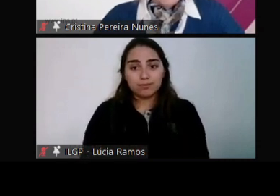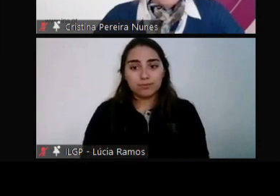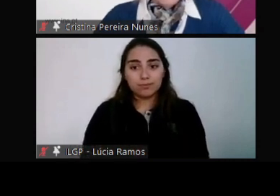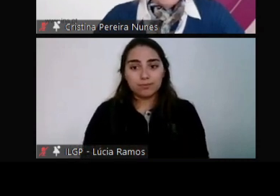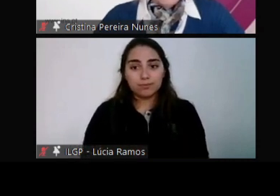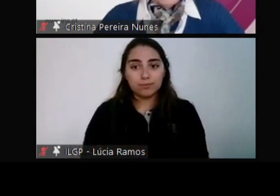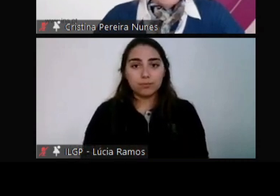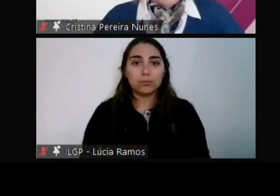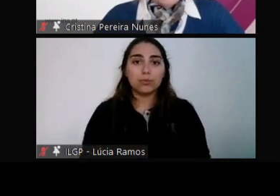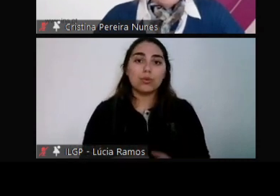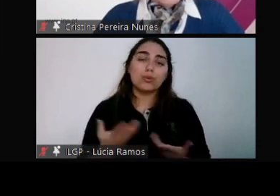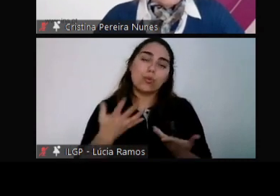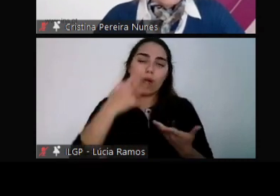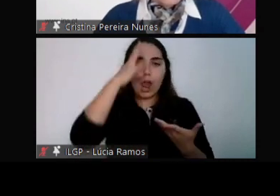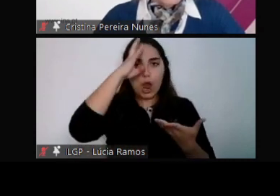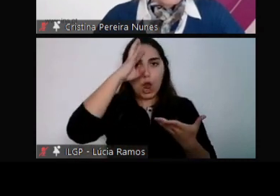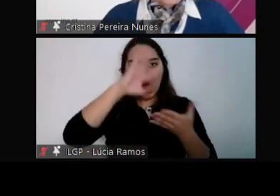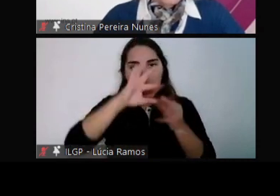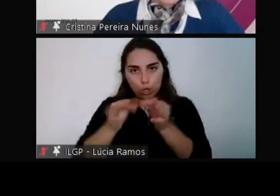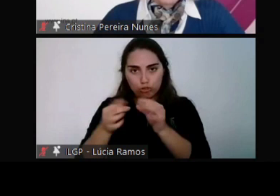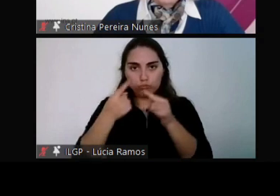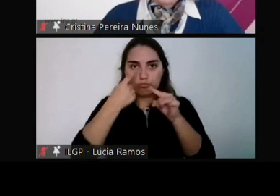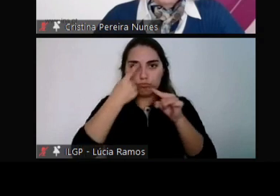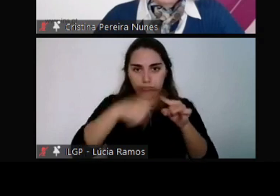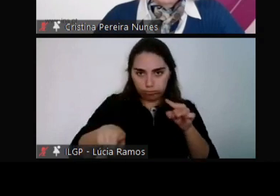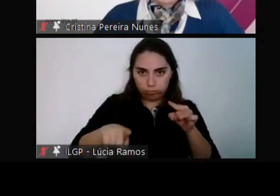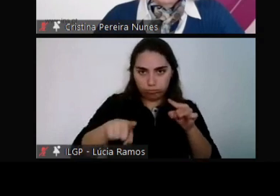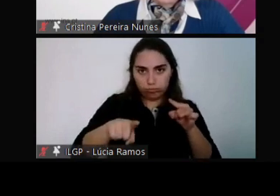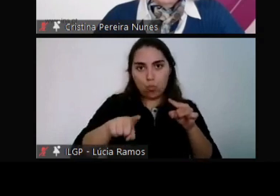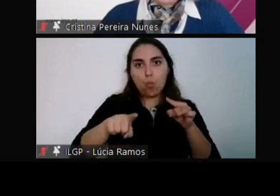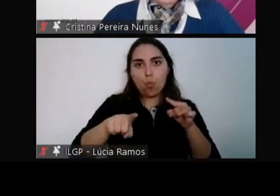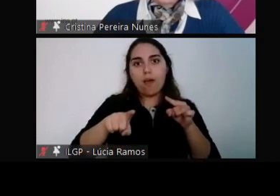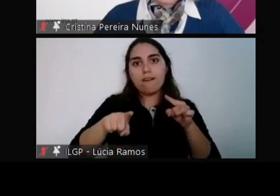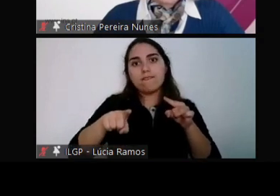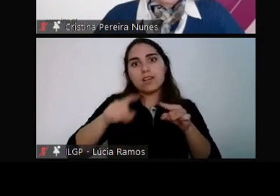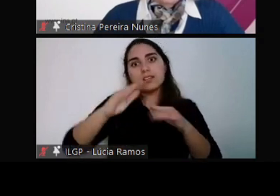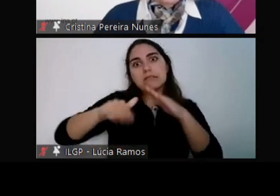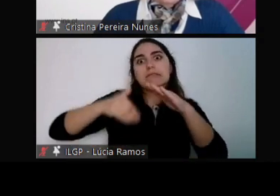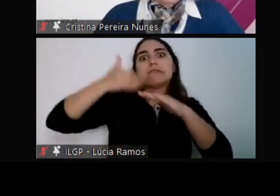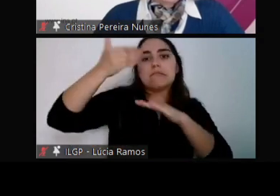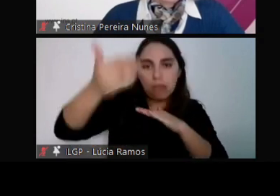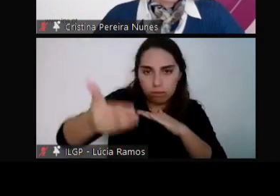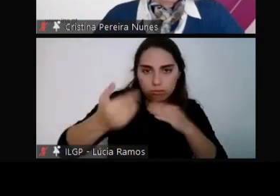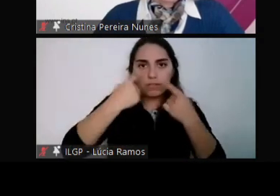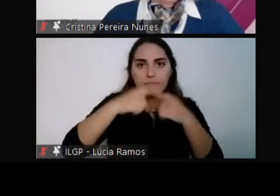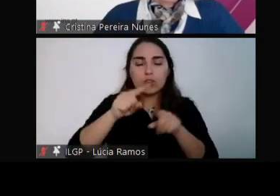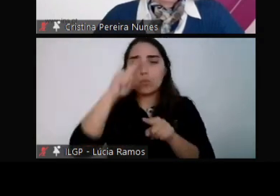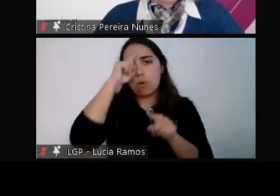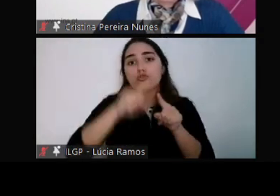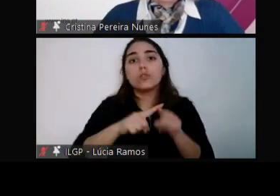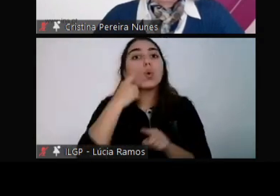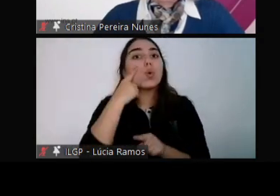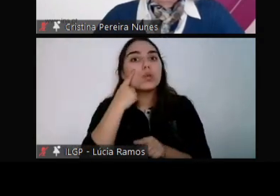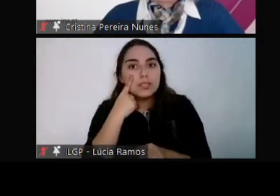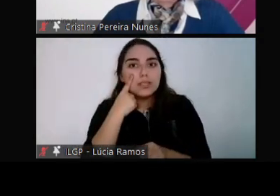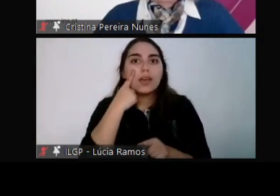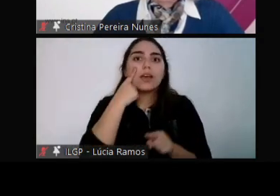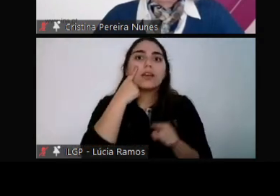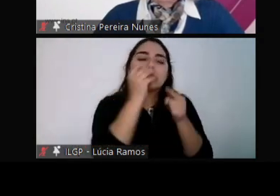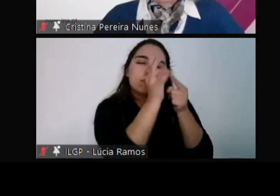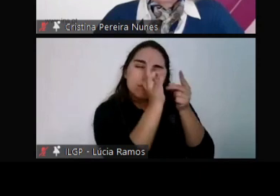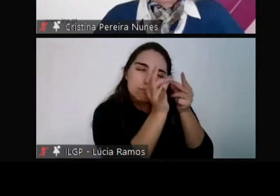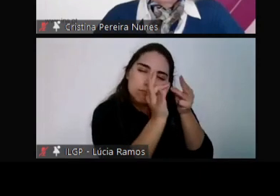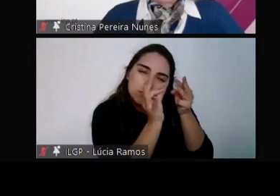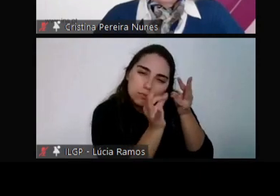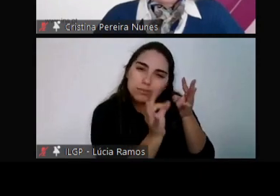lógica é diferente. O objetivo é conhecer uma série de funcionalidades fantásticas para podermos